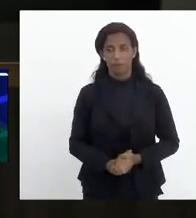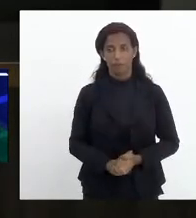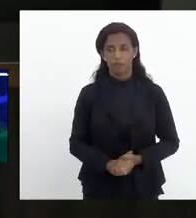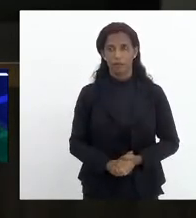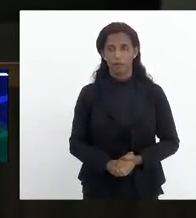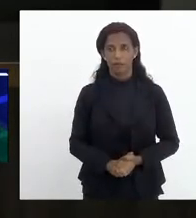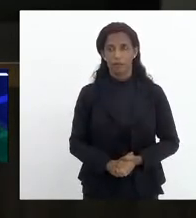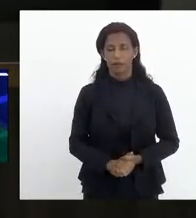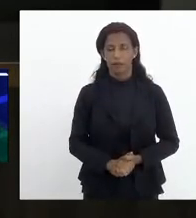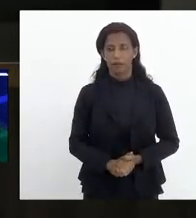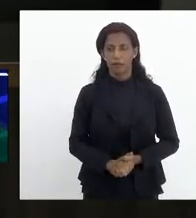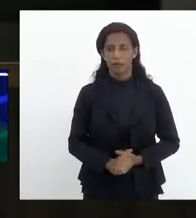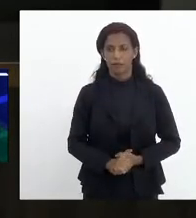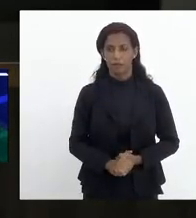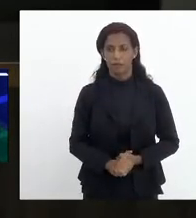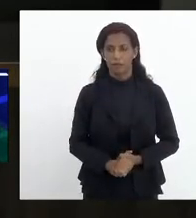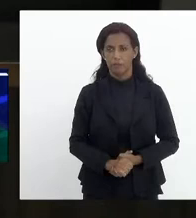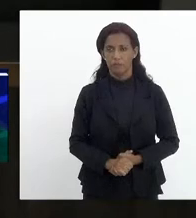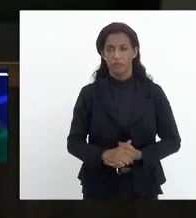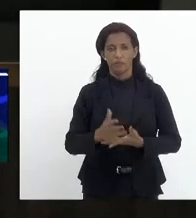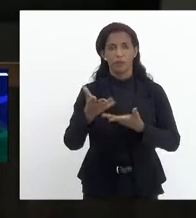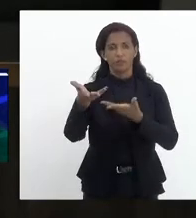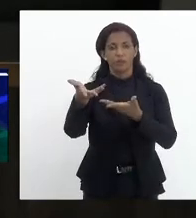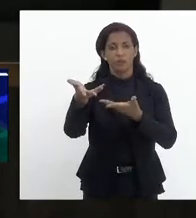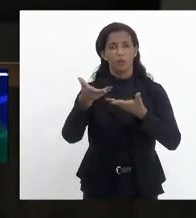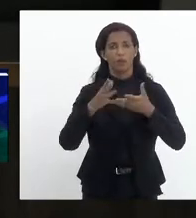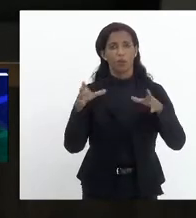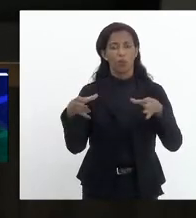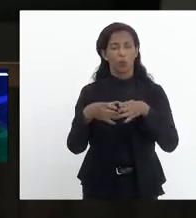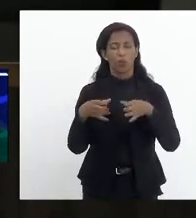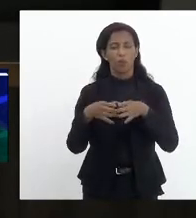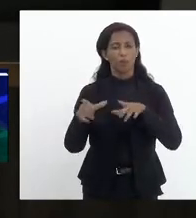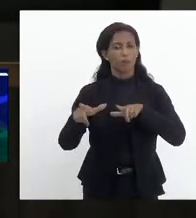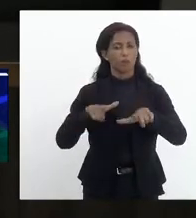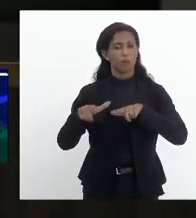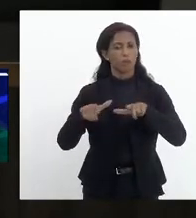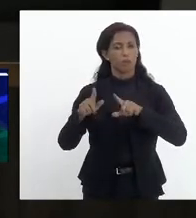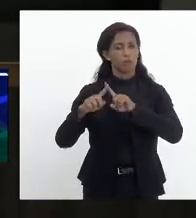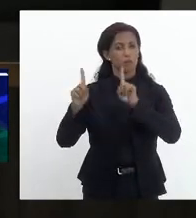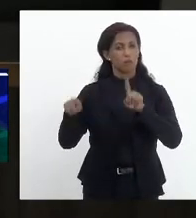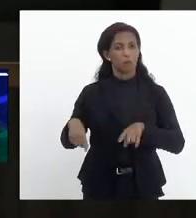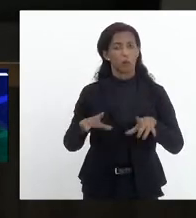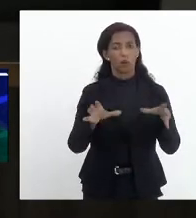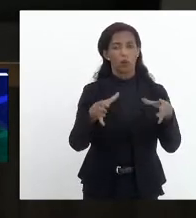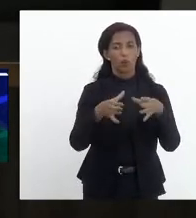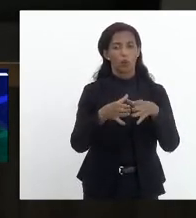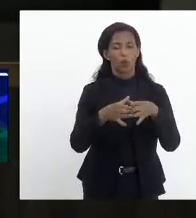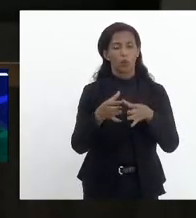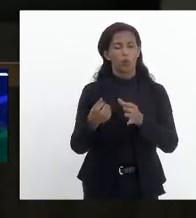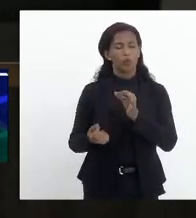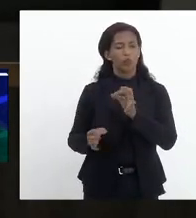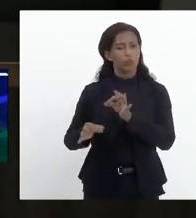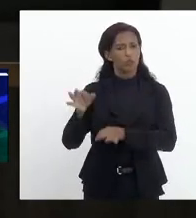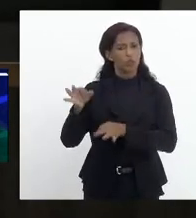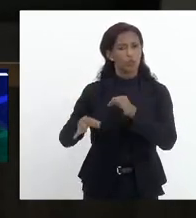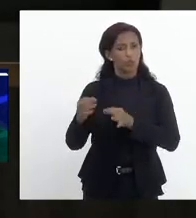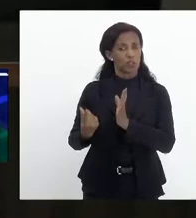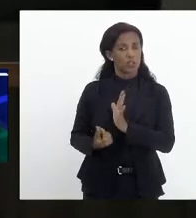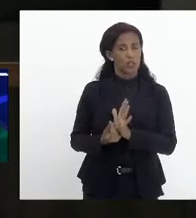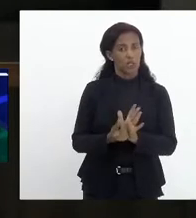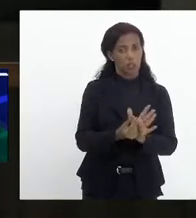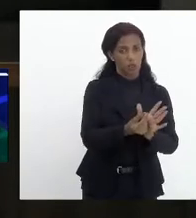chamar a Comissão de Servidores Públicos, chamar a Comissão de Constituição e Justiça e